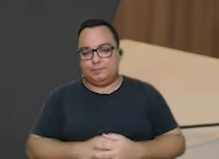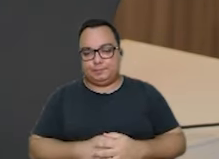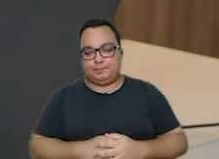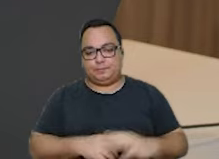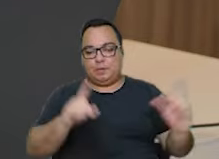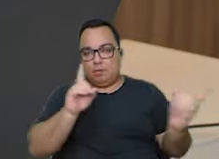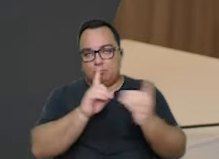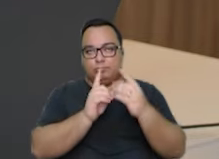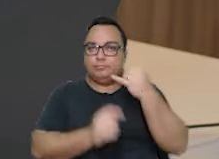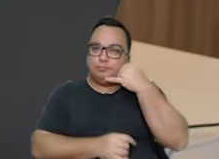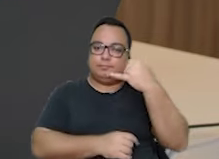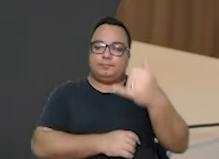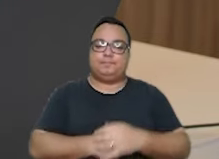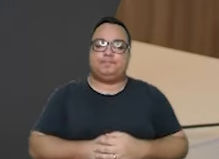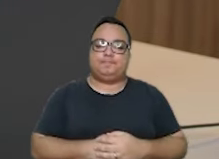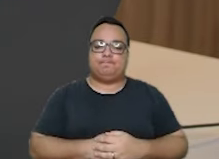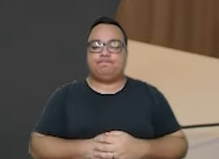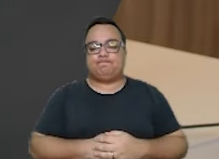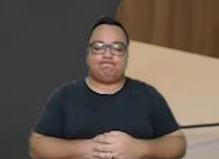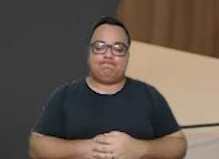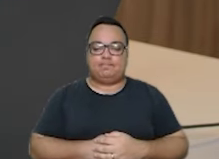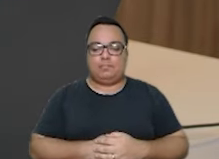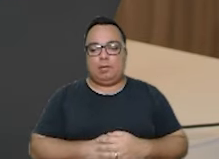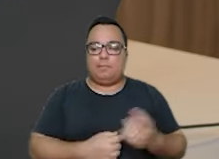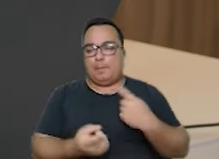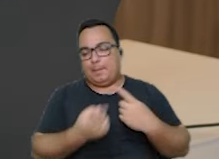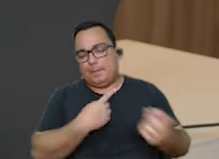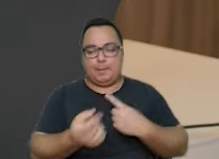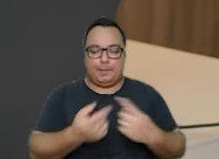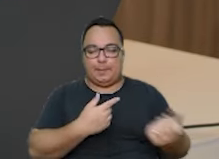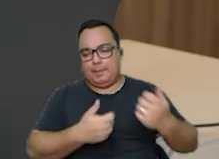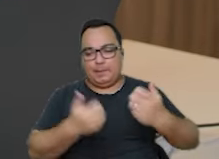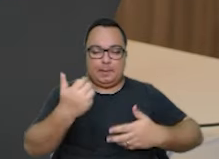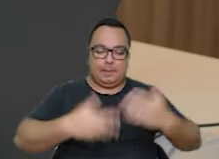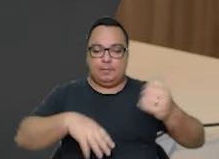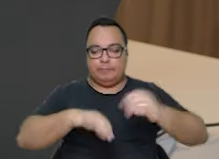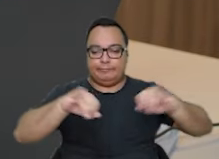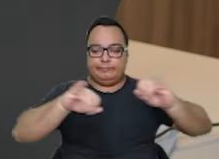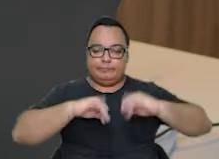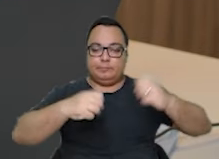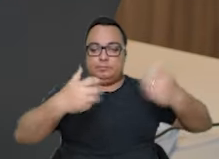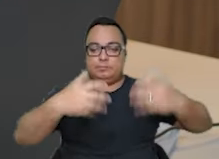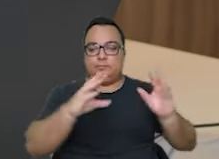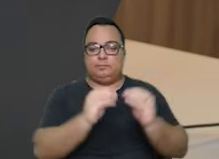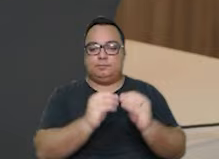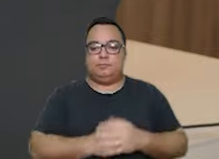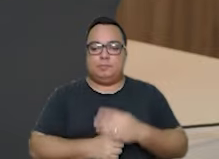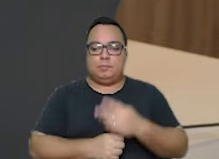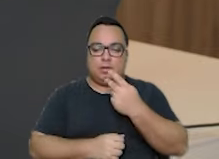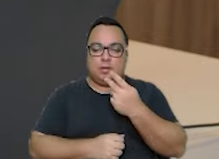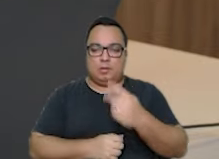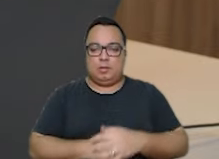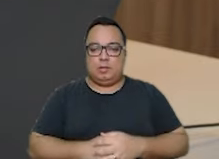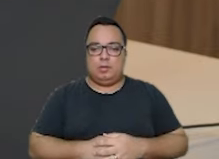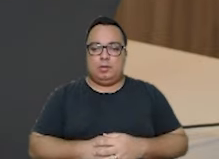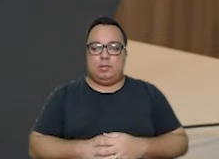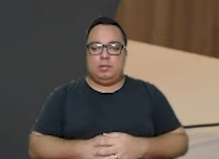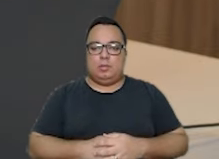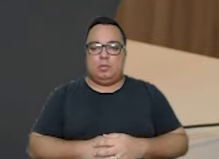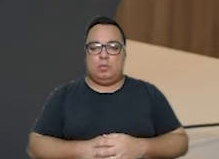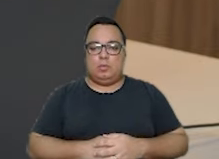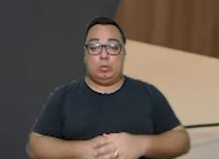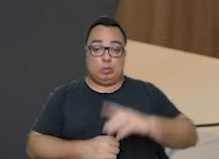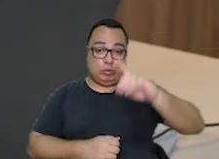atendimento é remoto e aí falando de divulgação tá tal tava acho que i faltava uns 10 dias